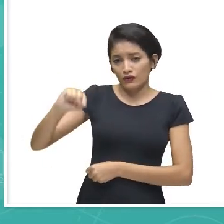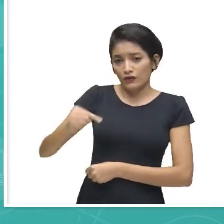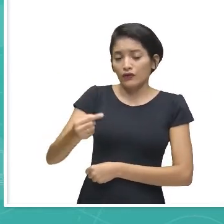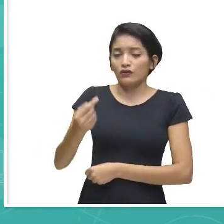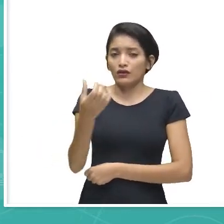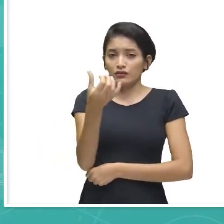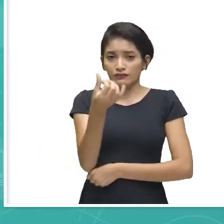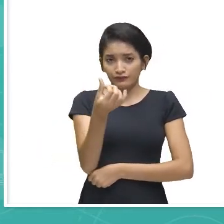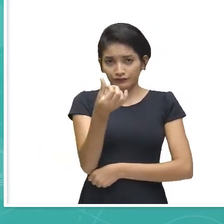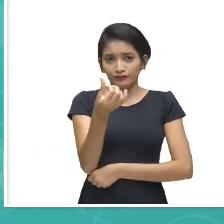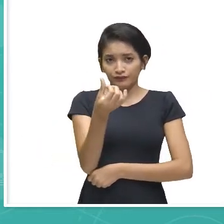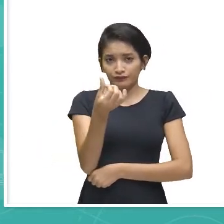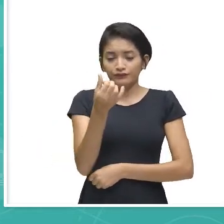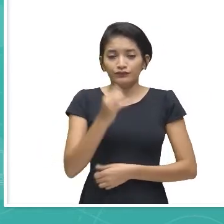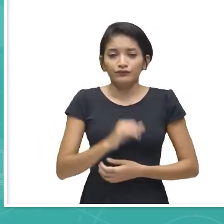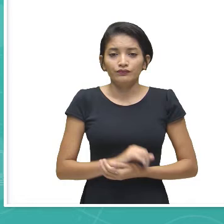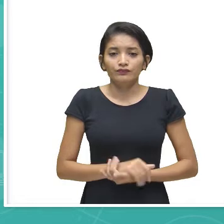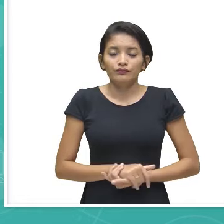22,6.